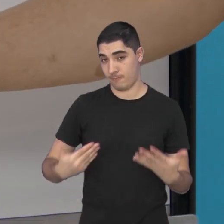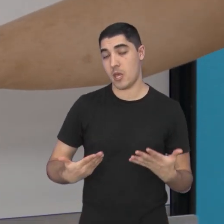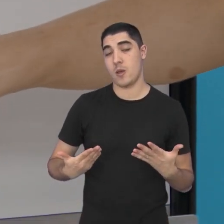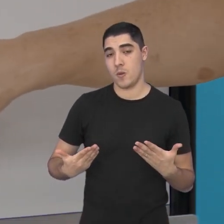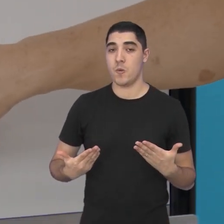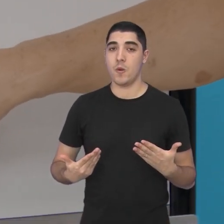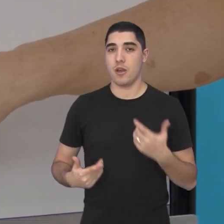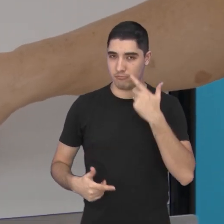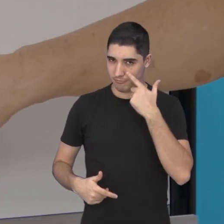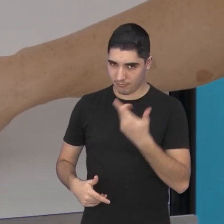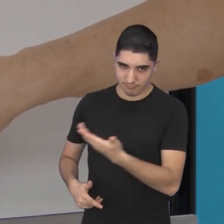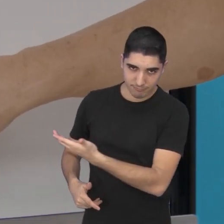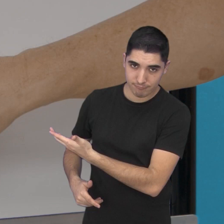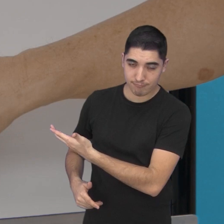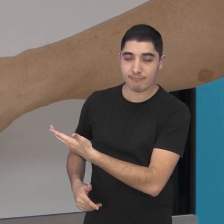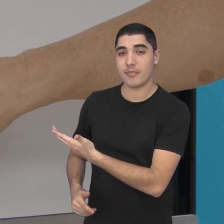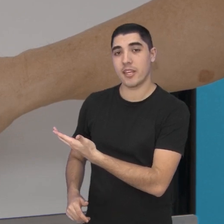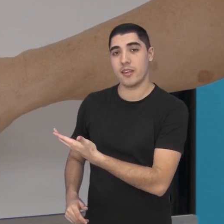Isso aqui,